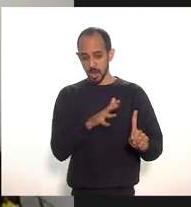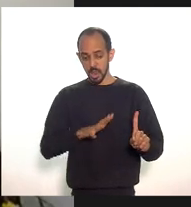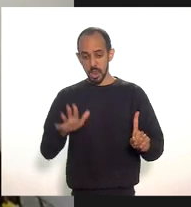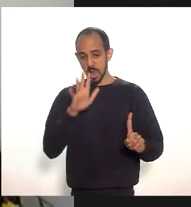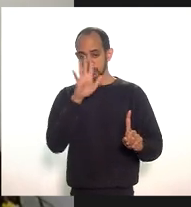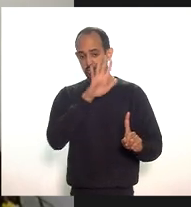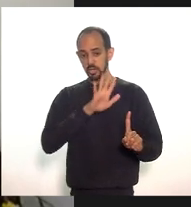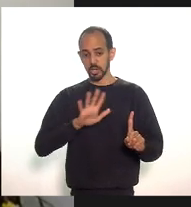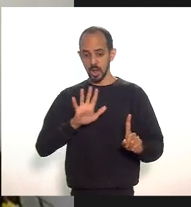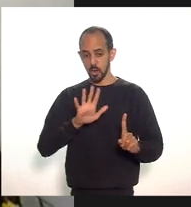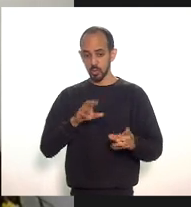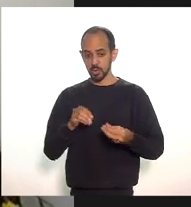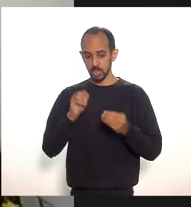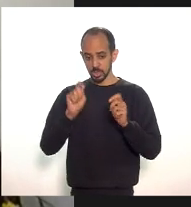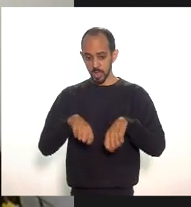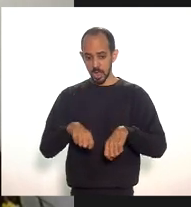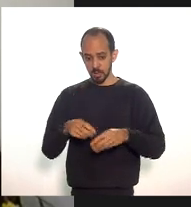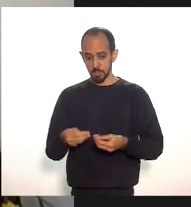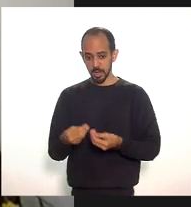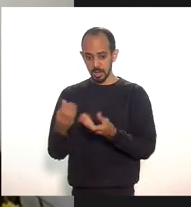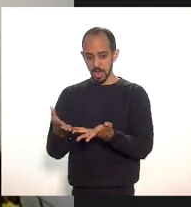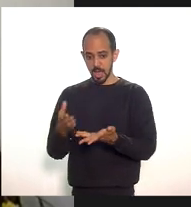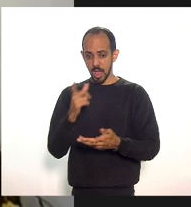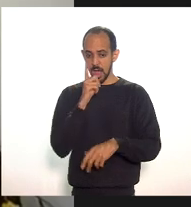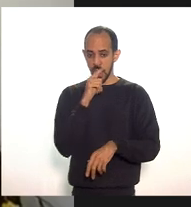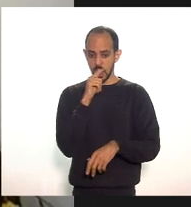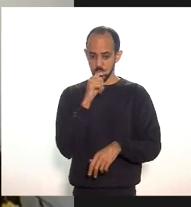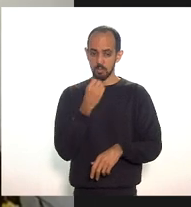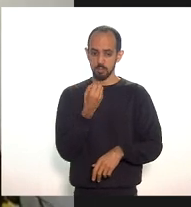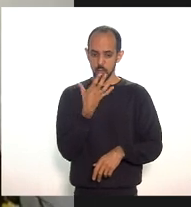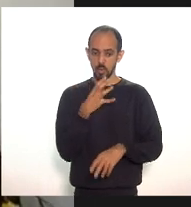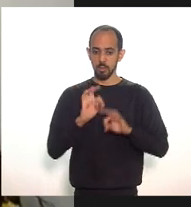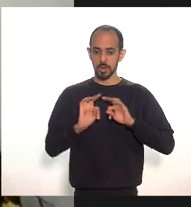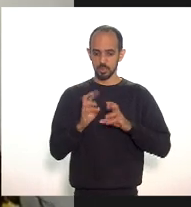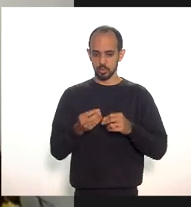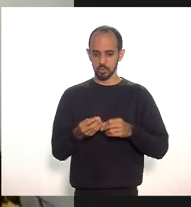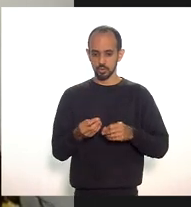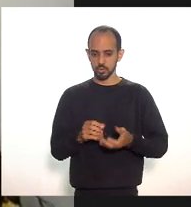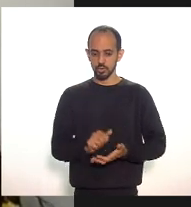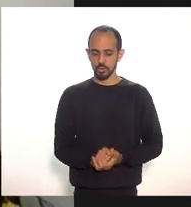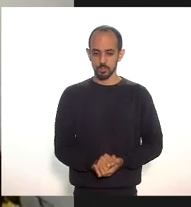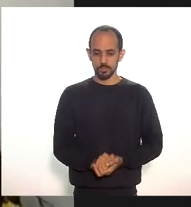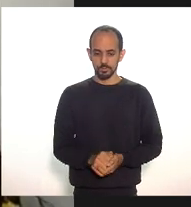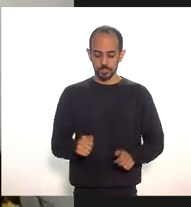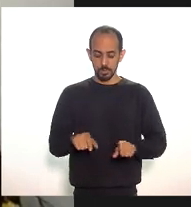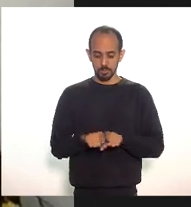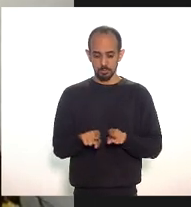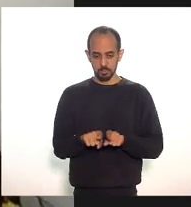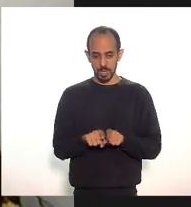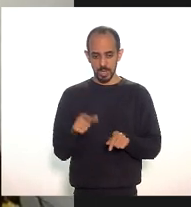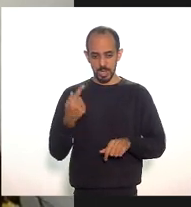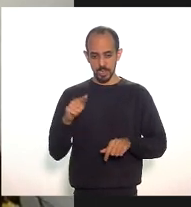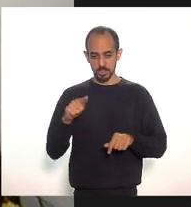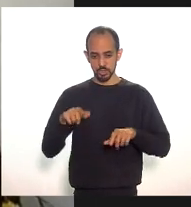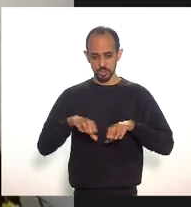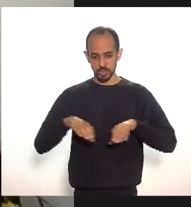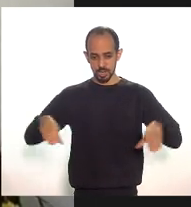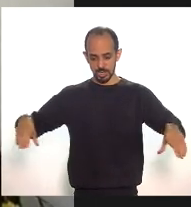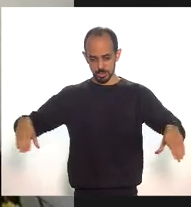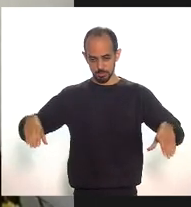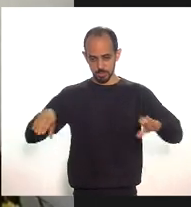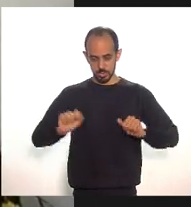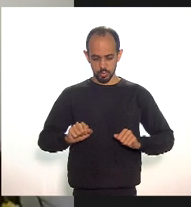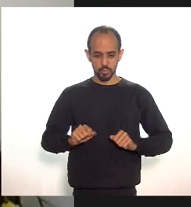que pudesse levar água boa para todos que pudesse dá garantia de saneamento básico Digno